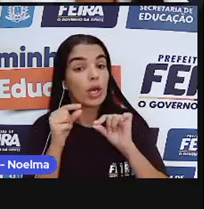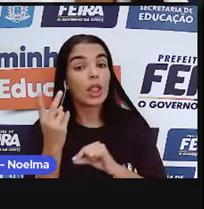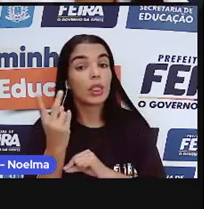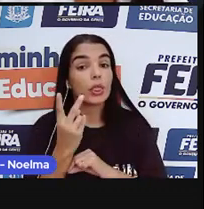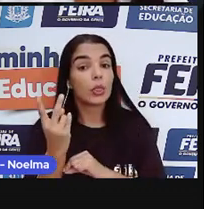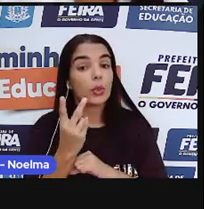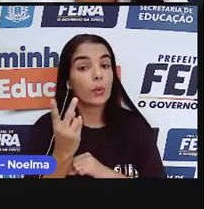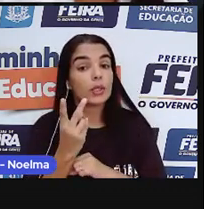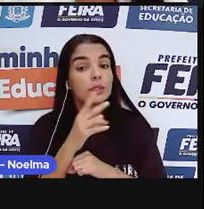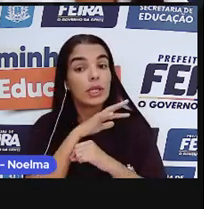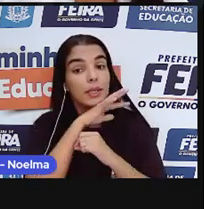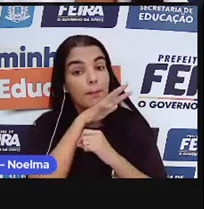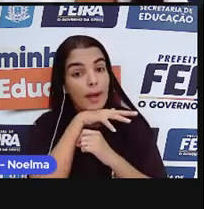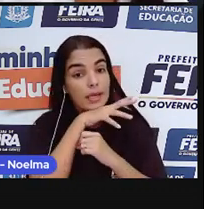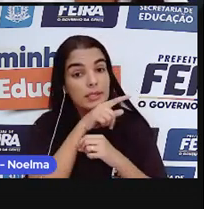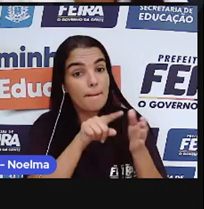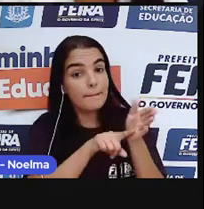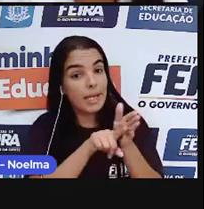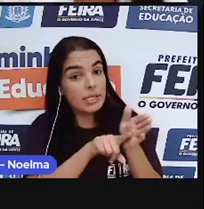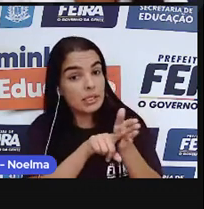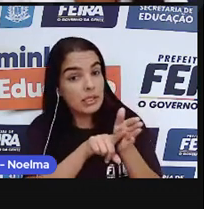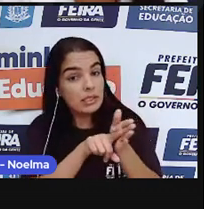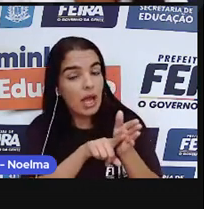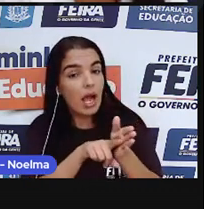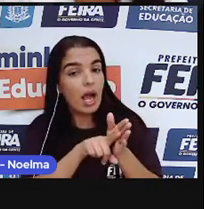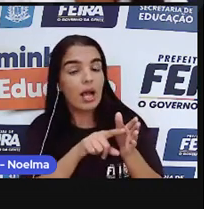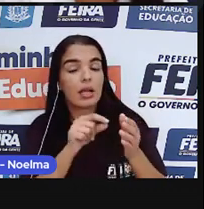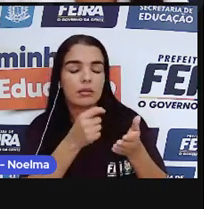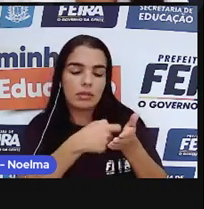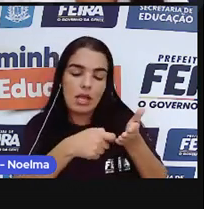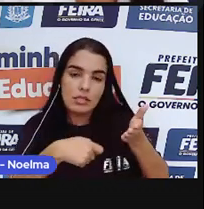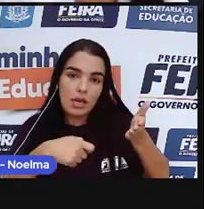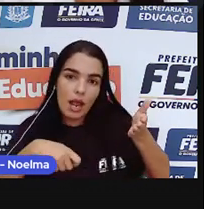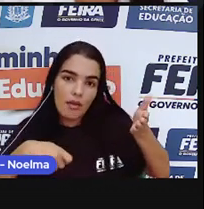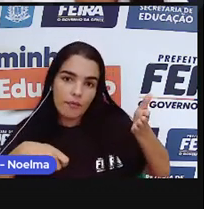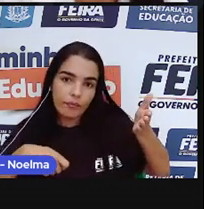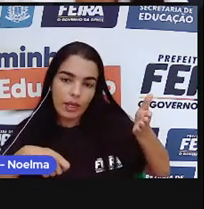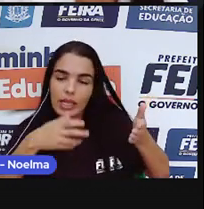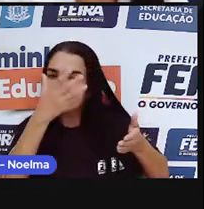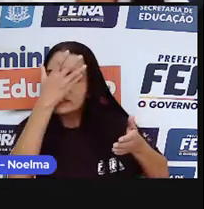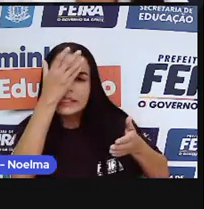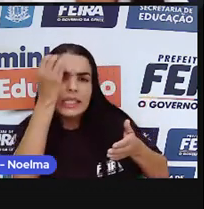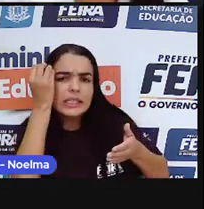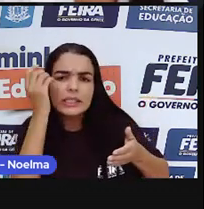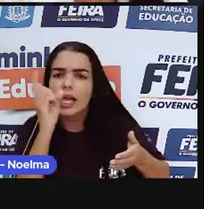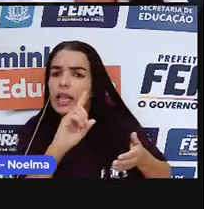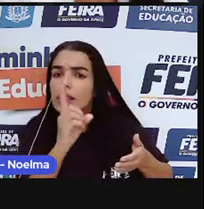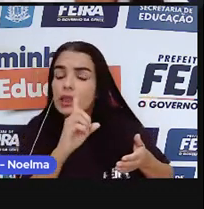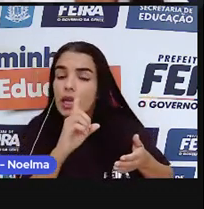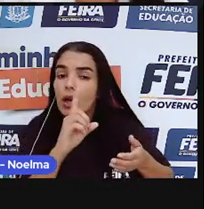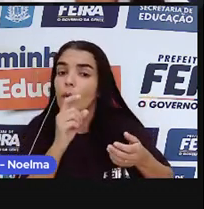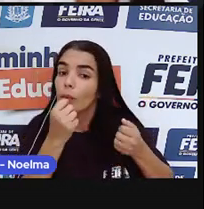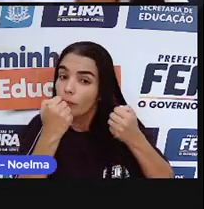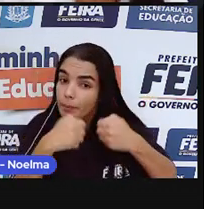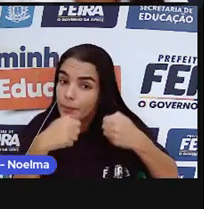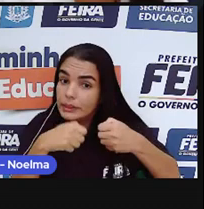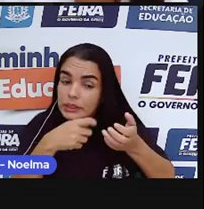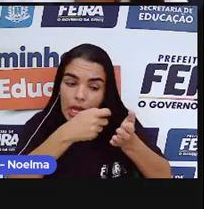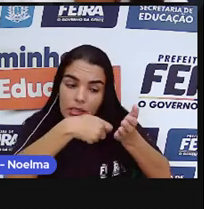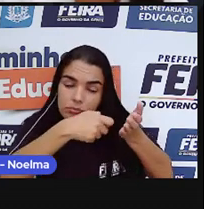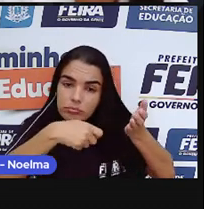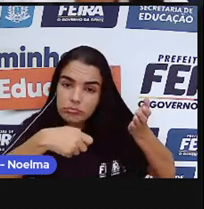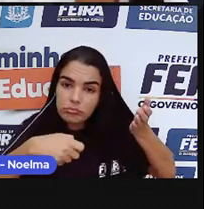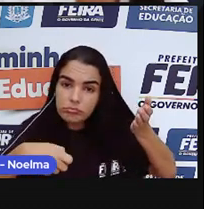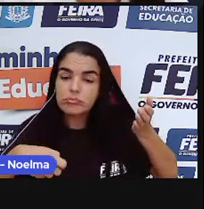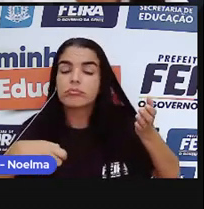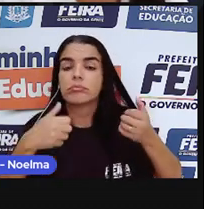espécies, pesquisar sobre elas, fazer o registro no caderno de vocês, não esquecendo de registrar ali, de